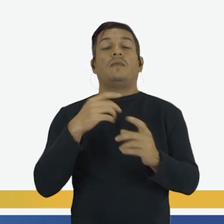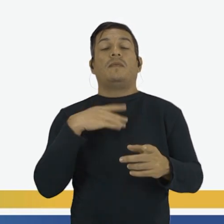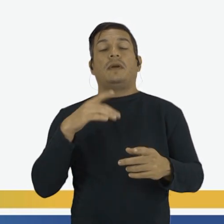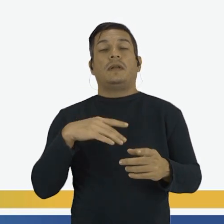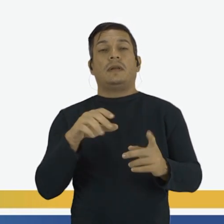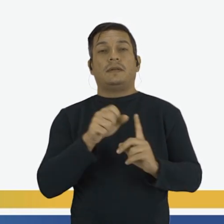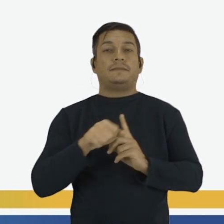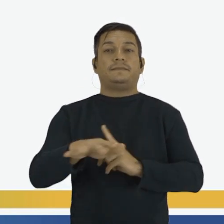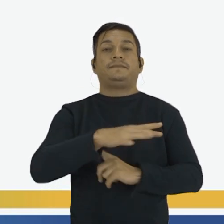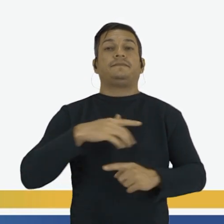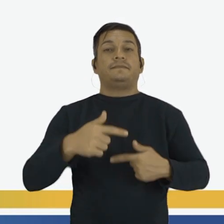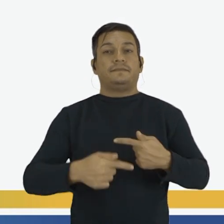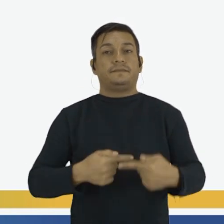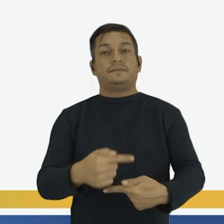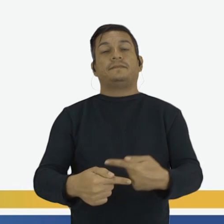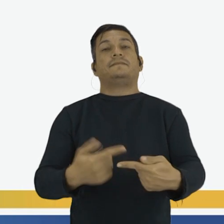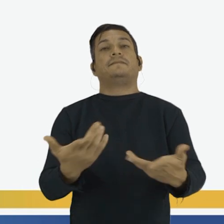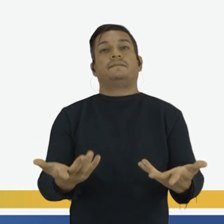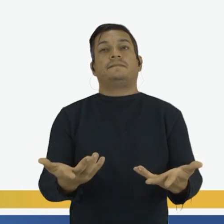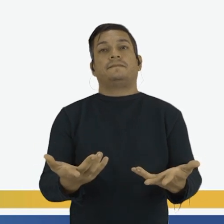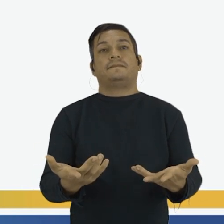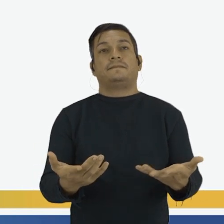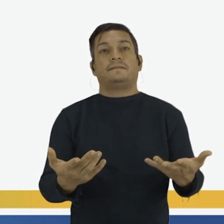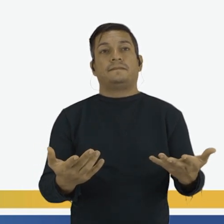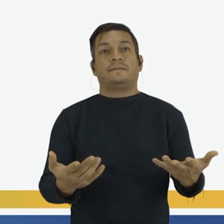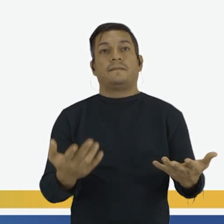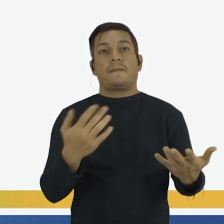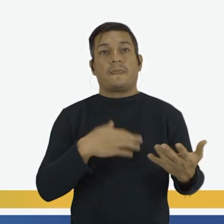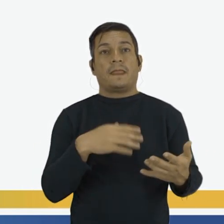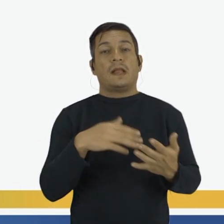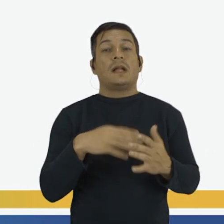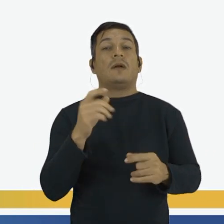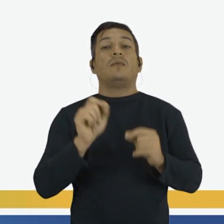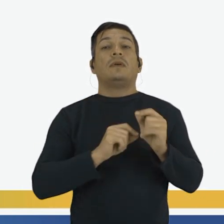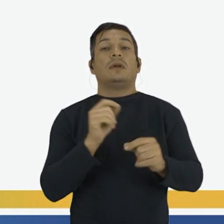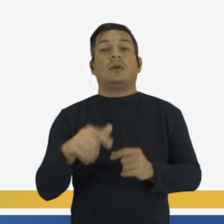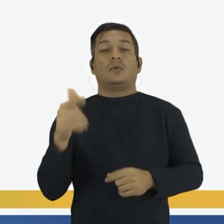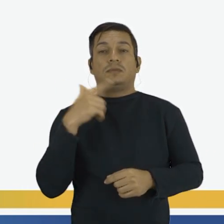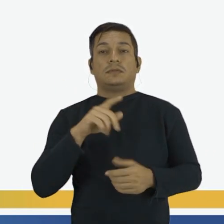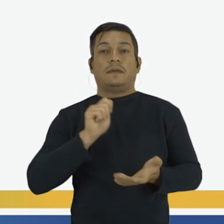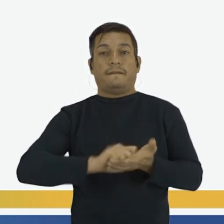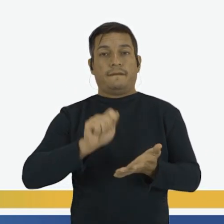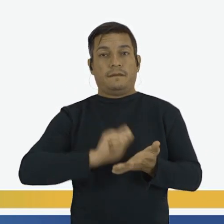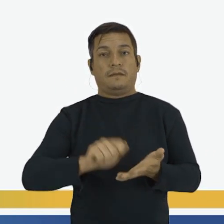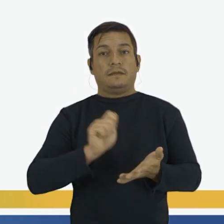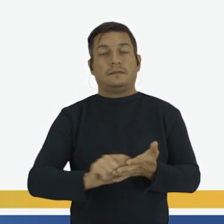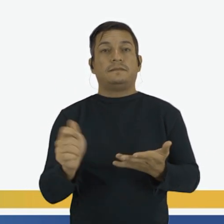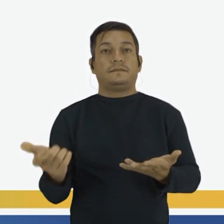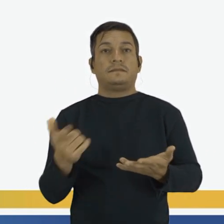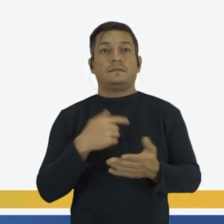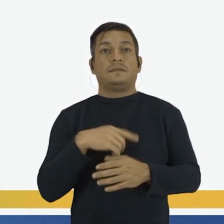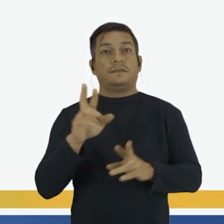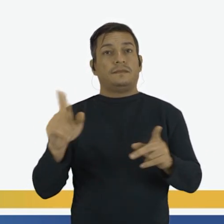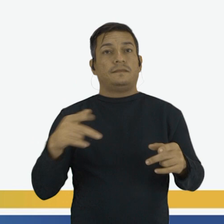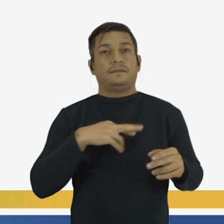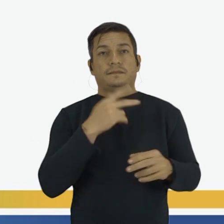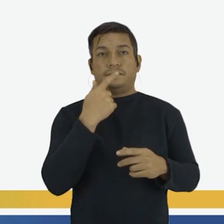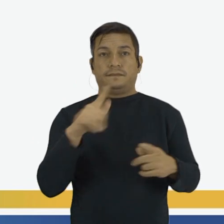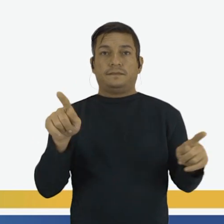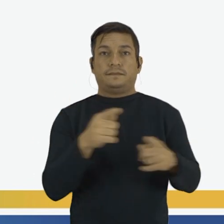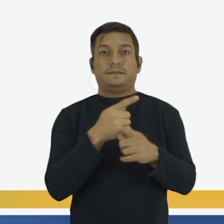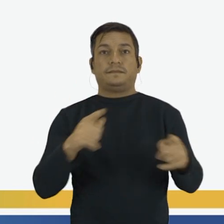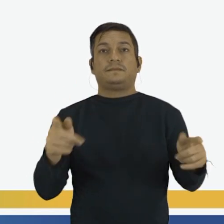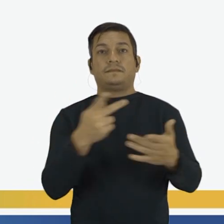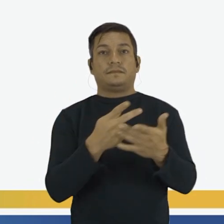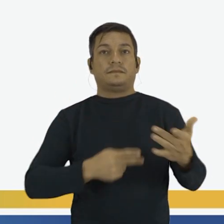transmitidas de geração para geração, até que ganha sua forma escrita, né? Diferentes tipos de